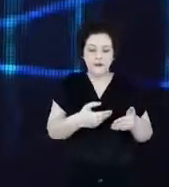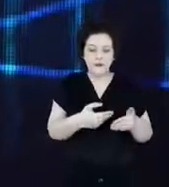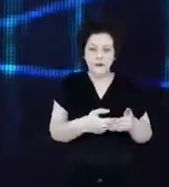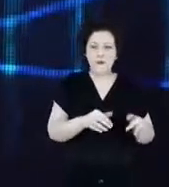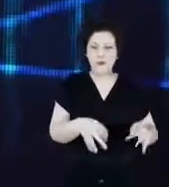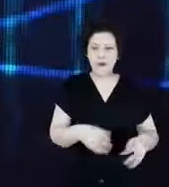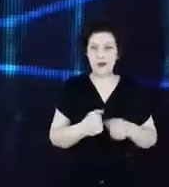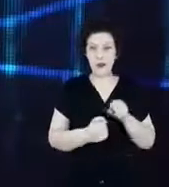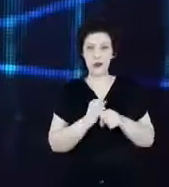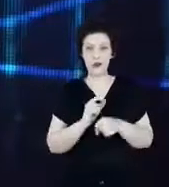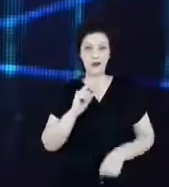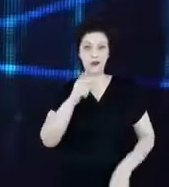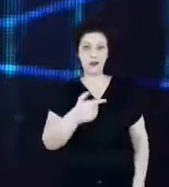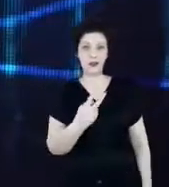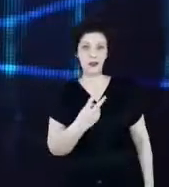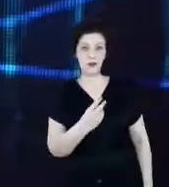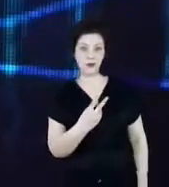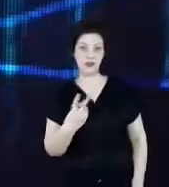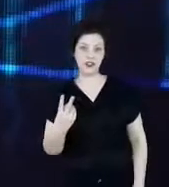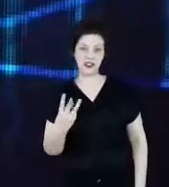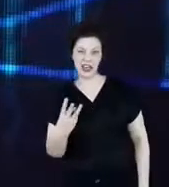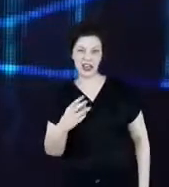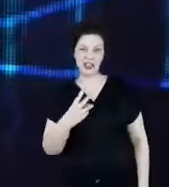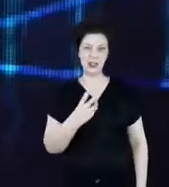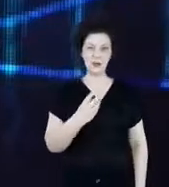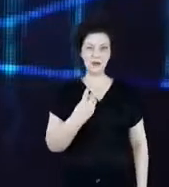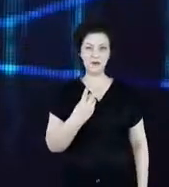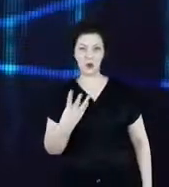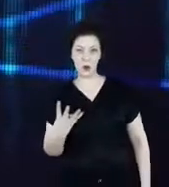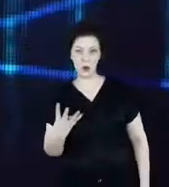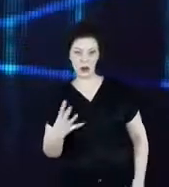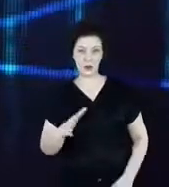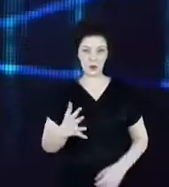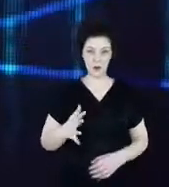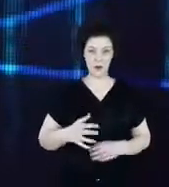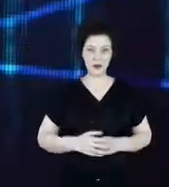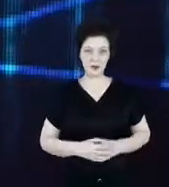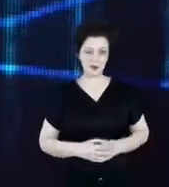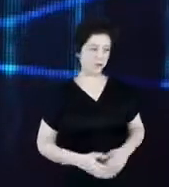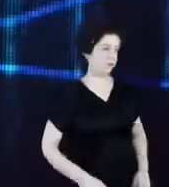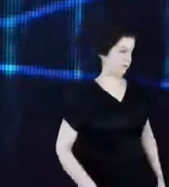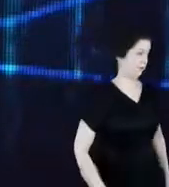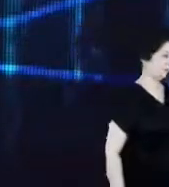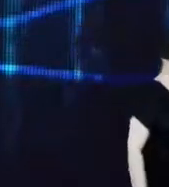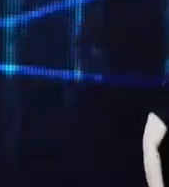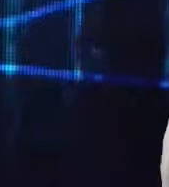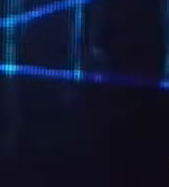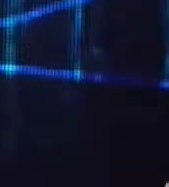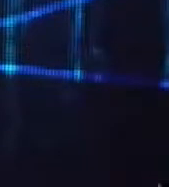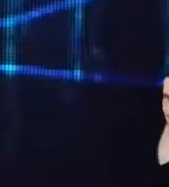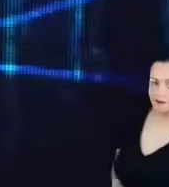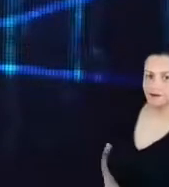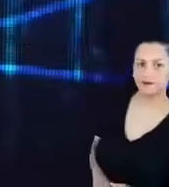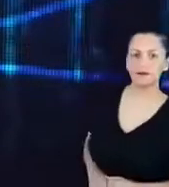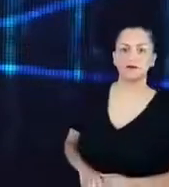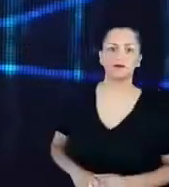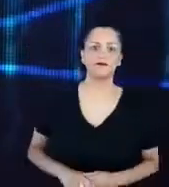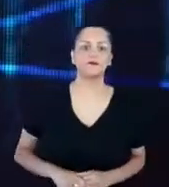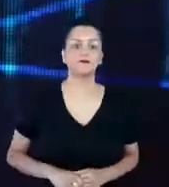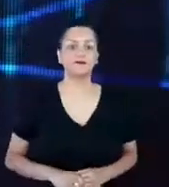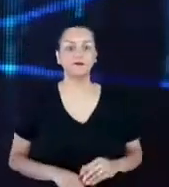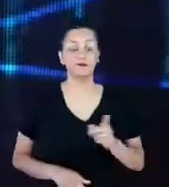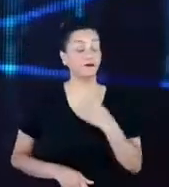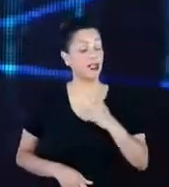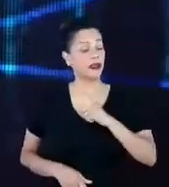fortemente em 2023 e 2024. Nós substituímos, e temos convicção que o planejador sabe fazer essa mescla, por